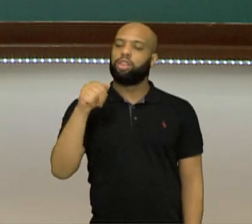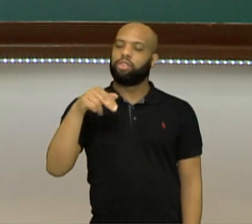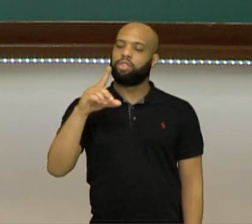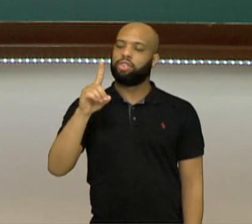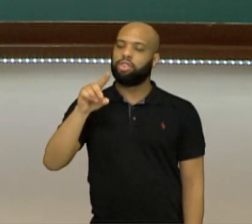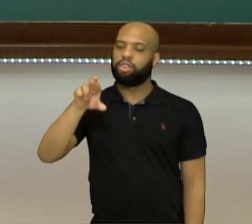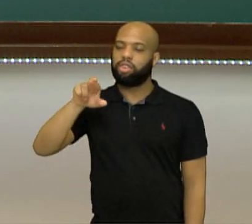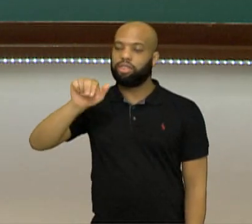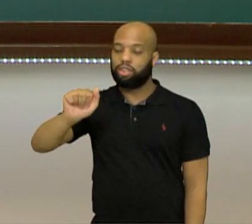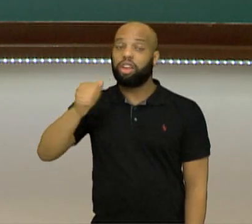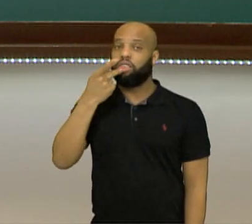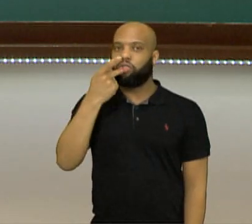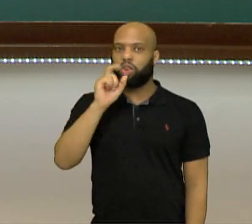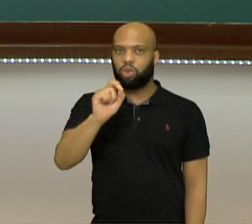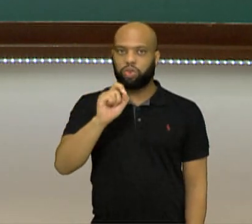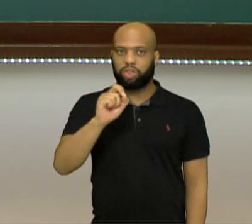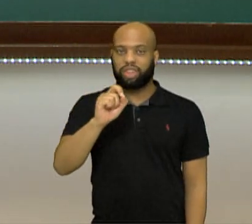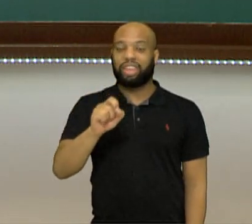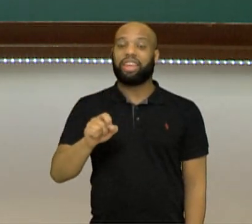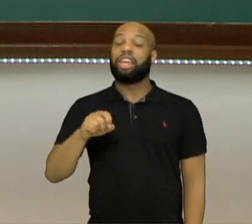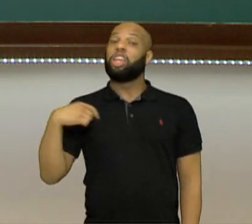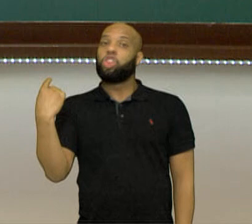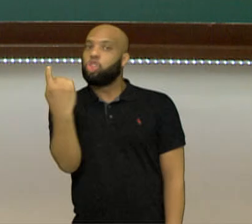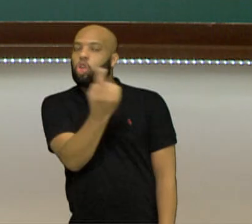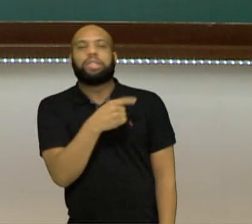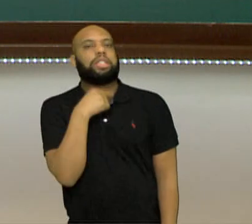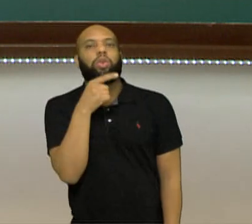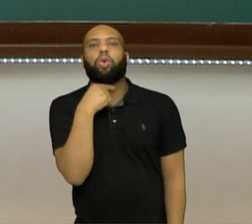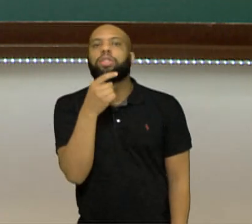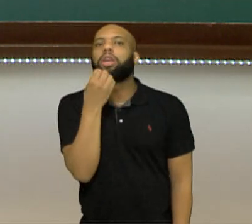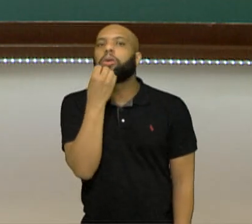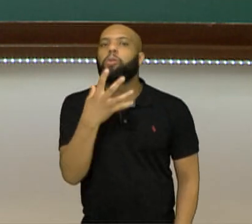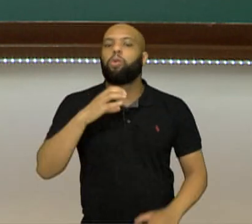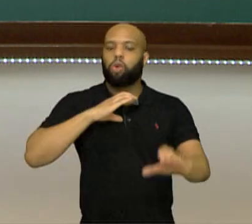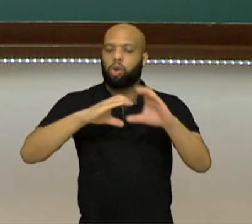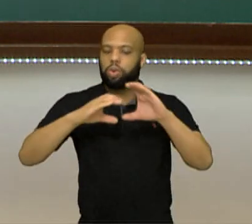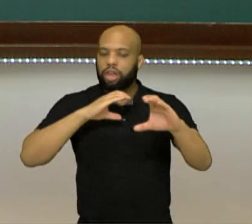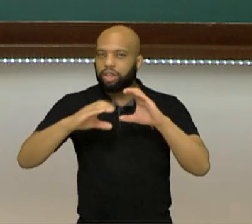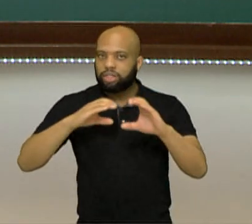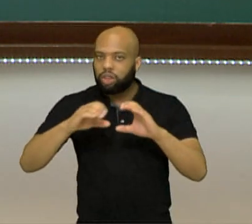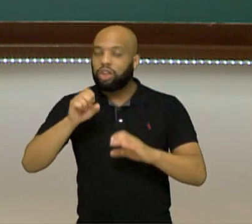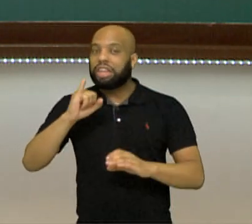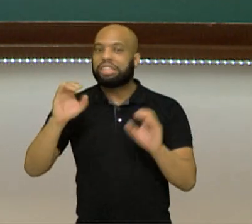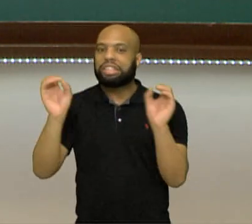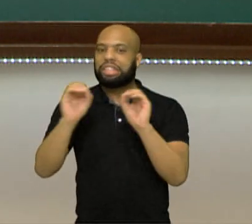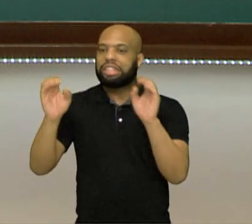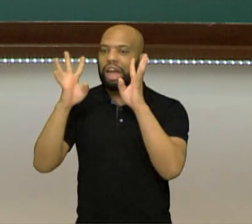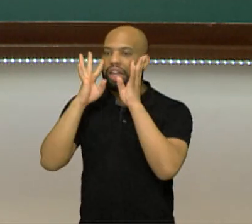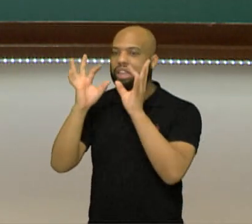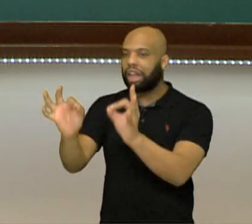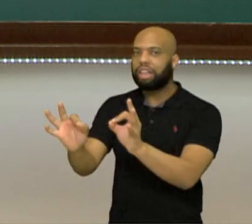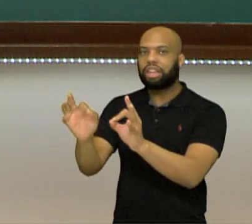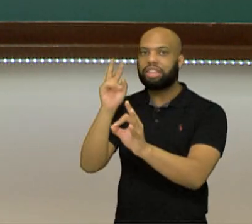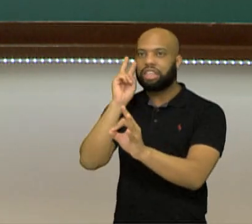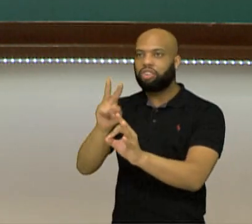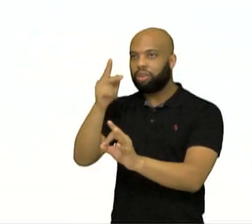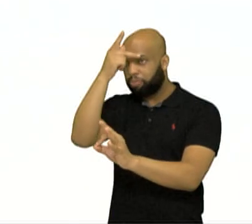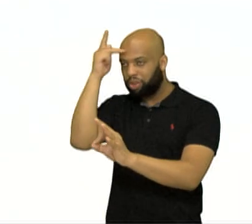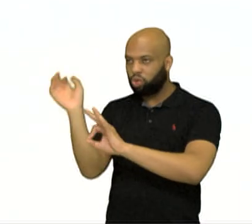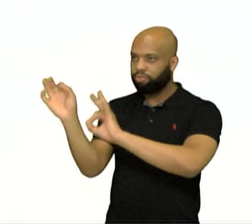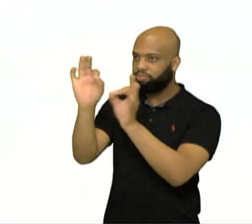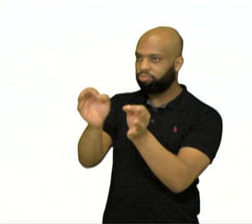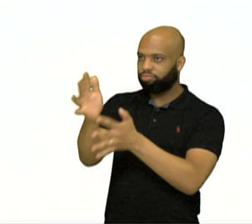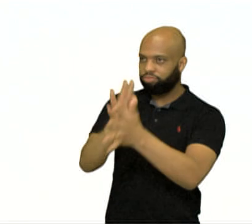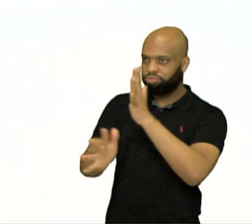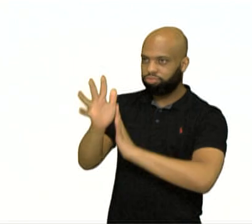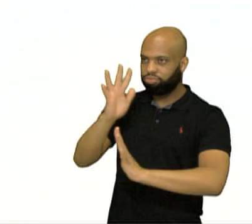está dizendo o quê? Que nunca seremos bons comunicadores se não formos bons ouvintes. Lá, né? Então, como é possível,